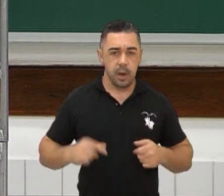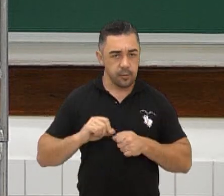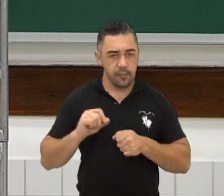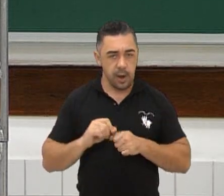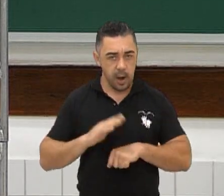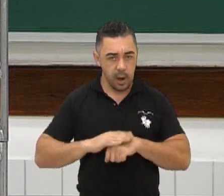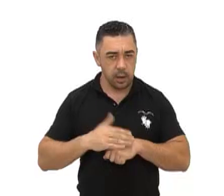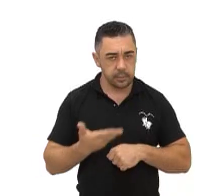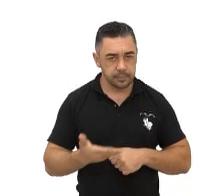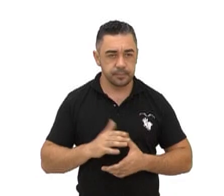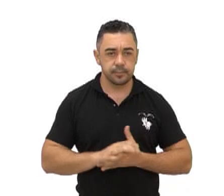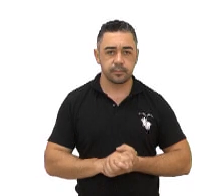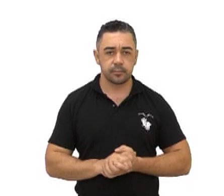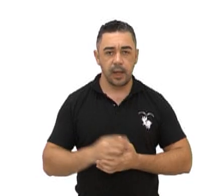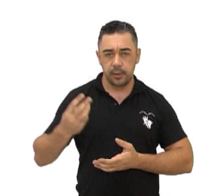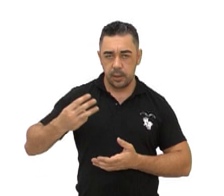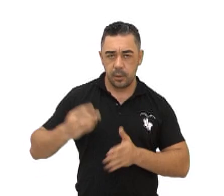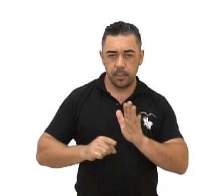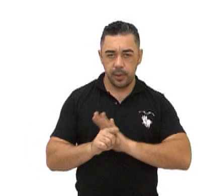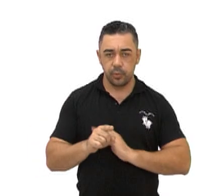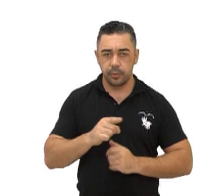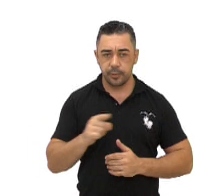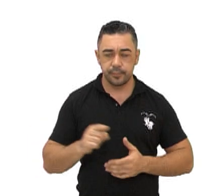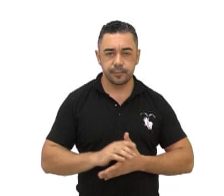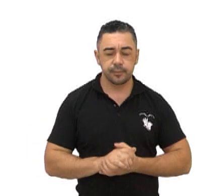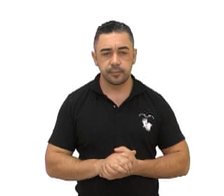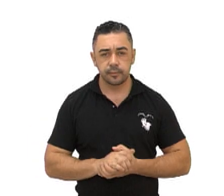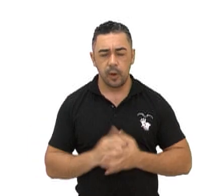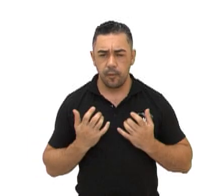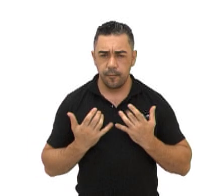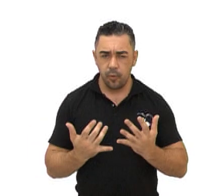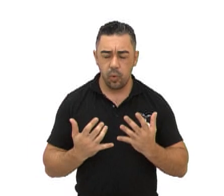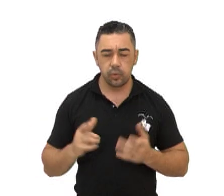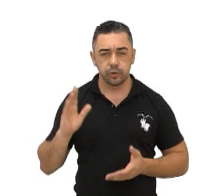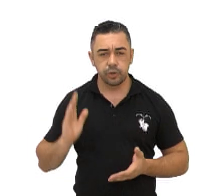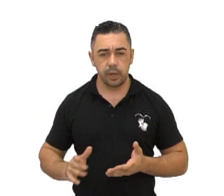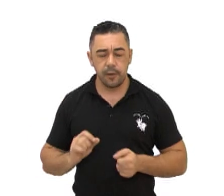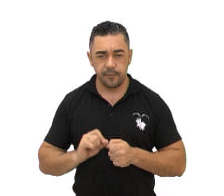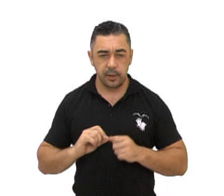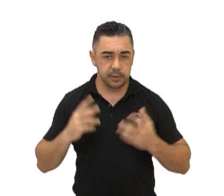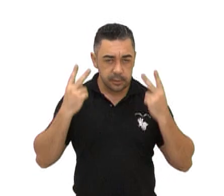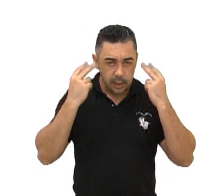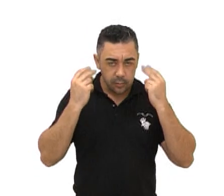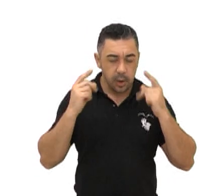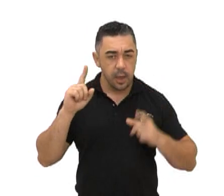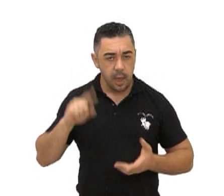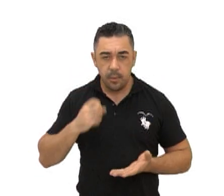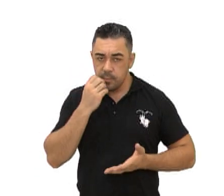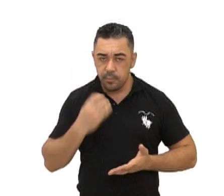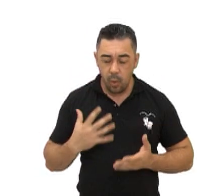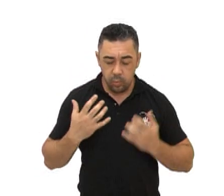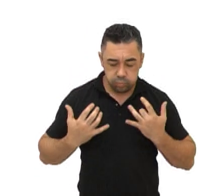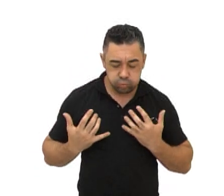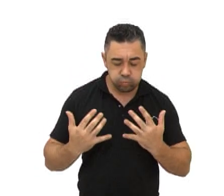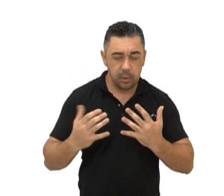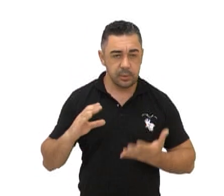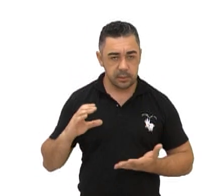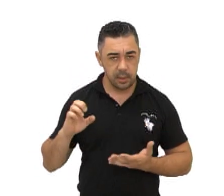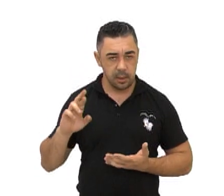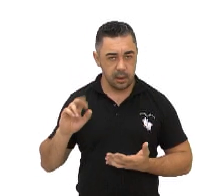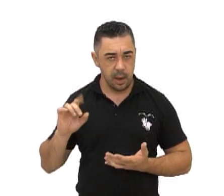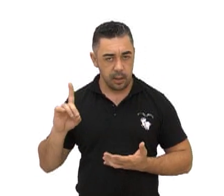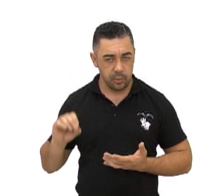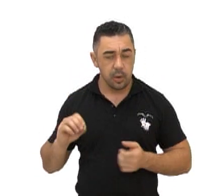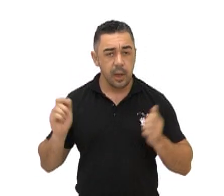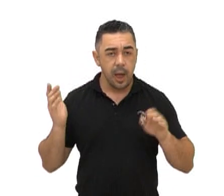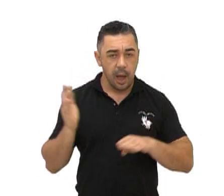Tá? Terceiro quiz. O fogo originado por fatores naturais é benéfico para o cerrado, pois contribui para